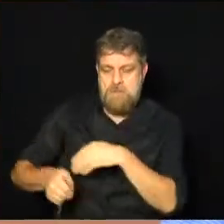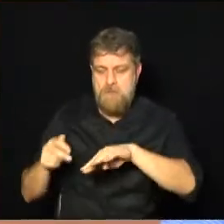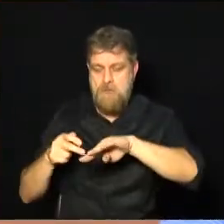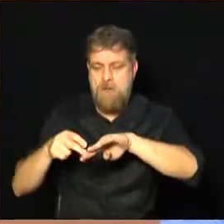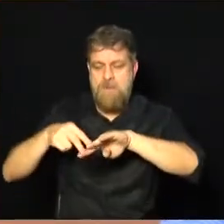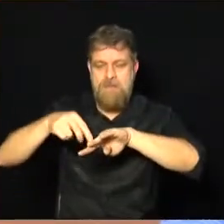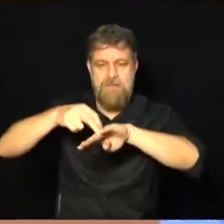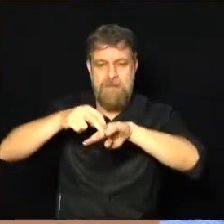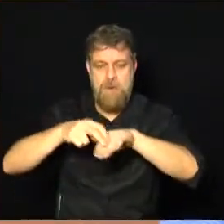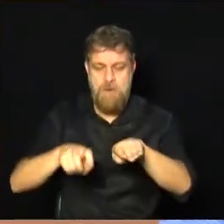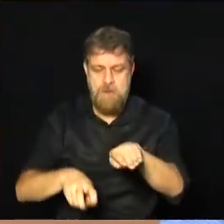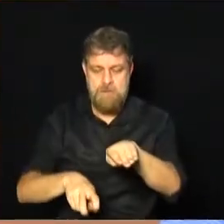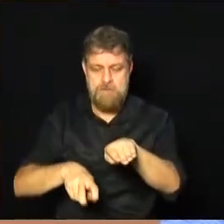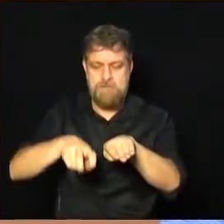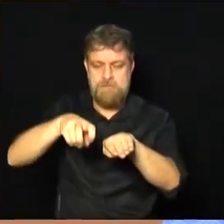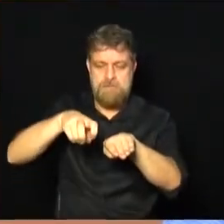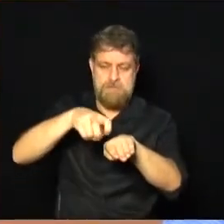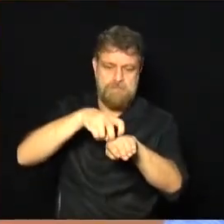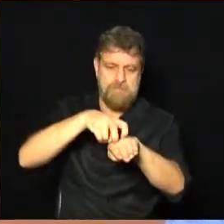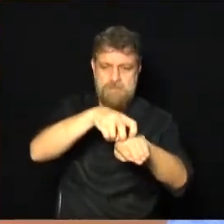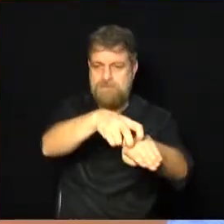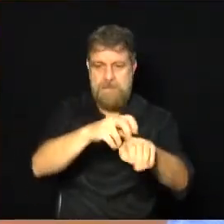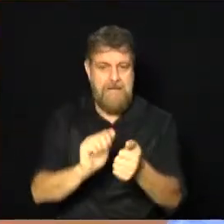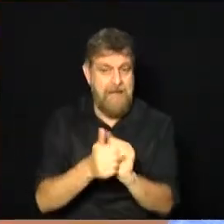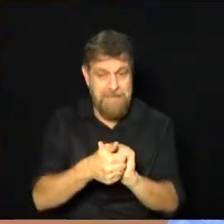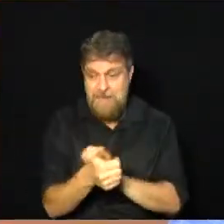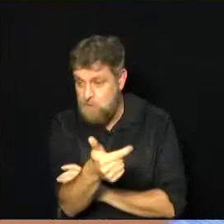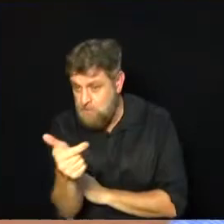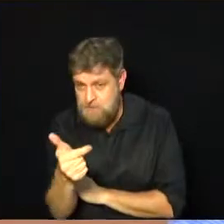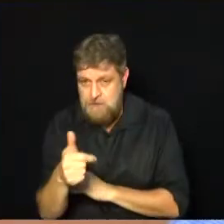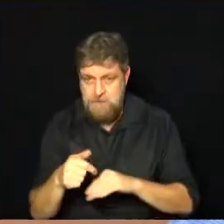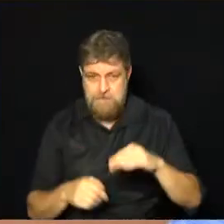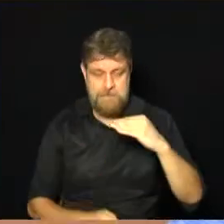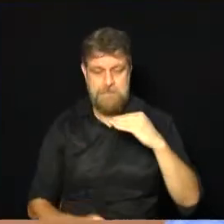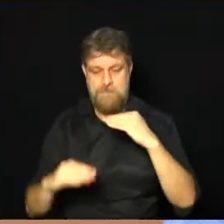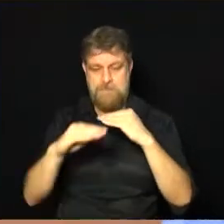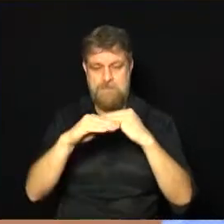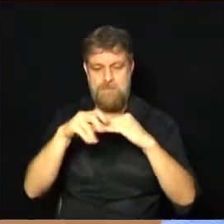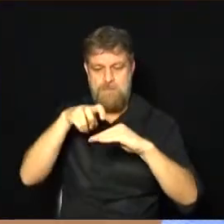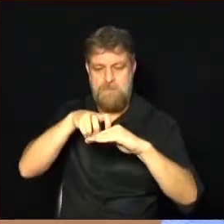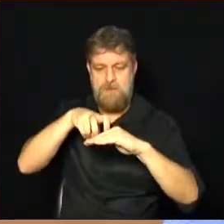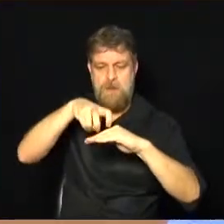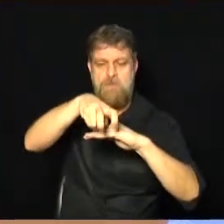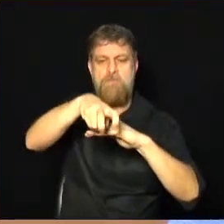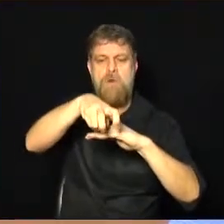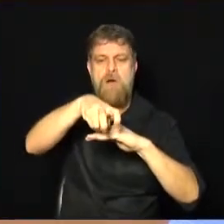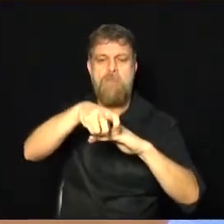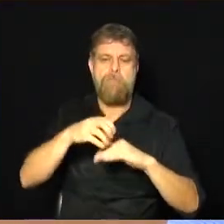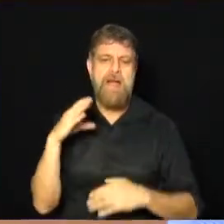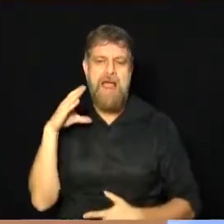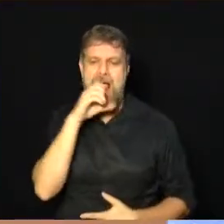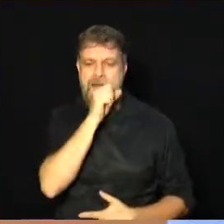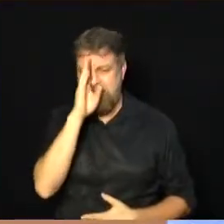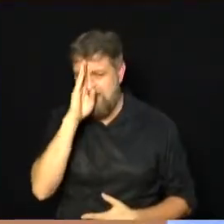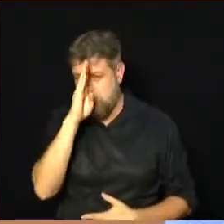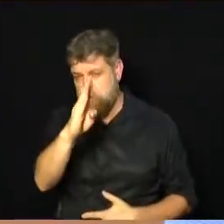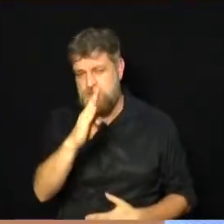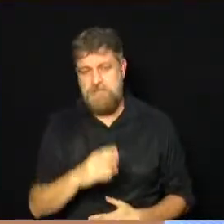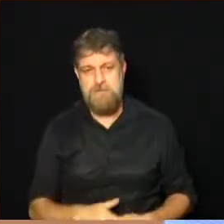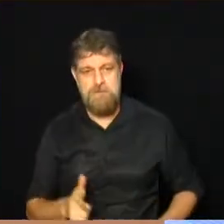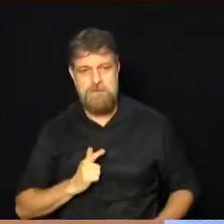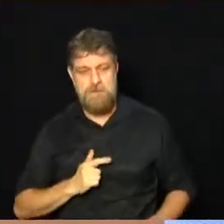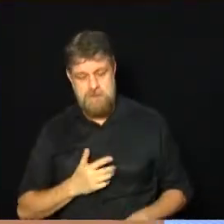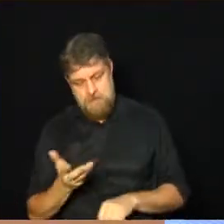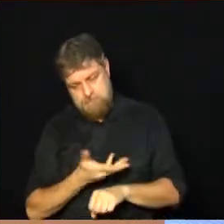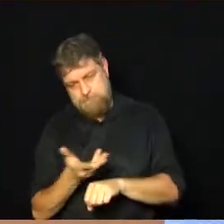descer, como tem nos ônibus convencionais. Ela vai entrar em nível, né? Então, é muito rápido o embarque e desembarque. Isso